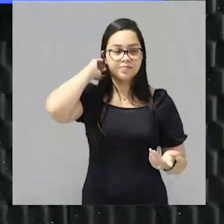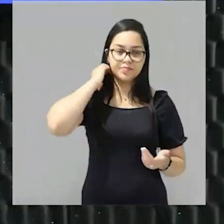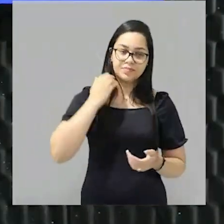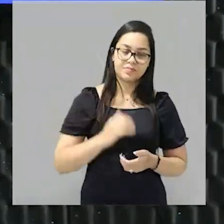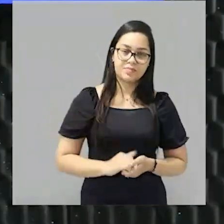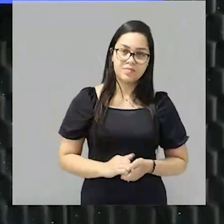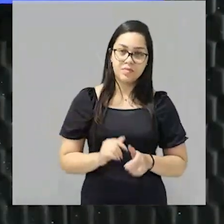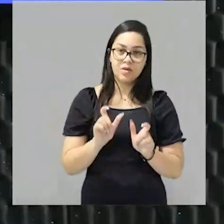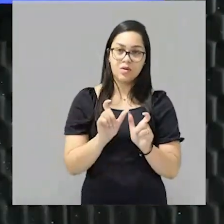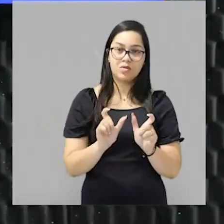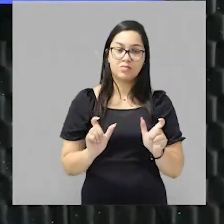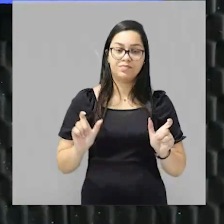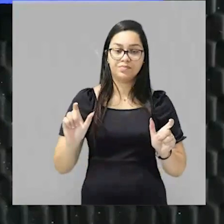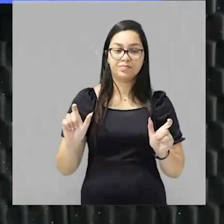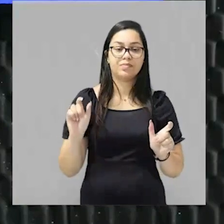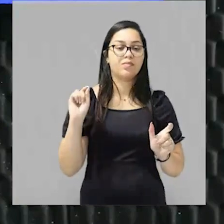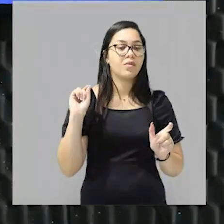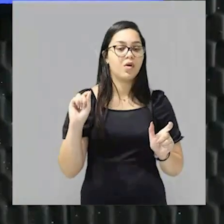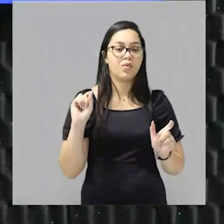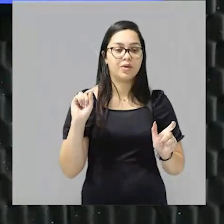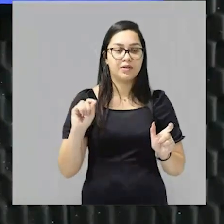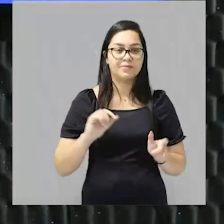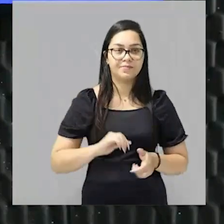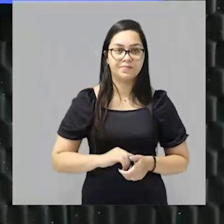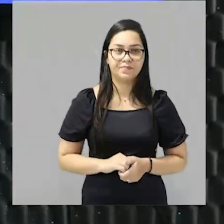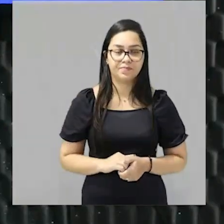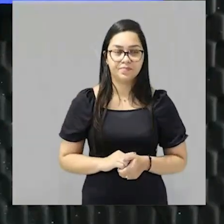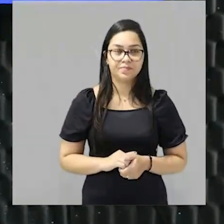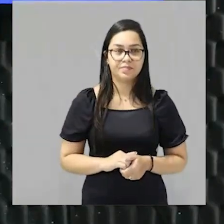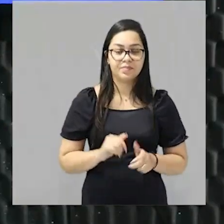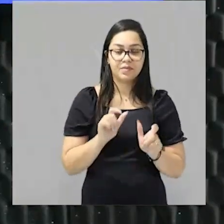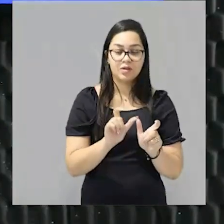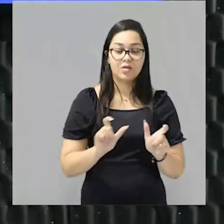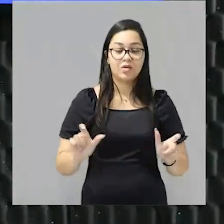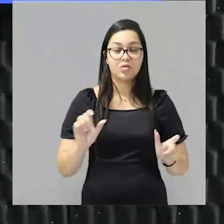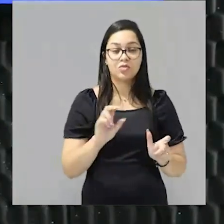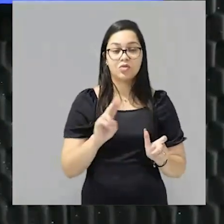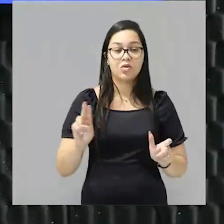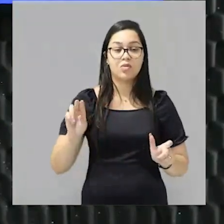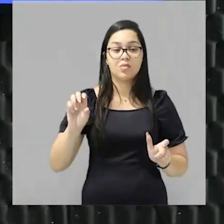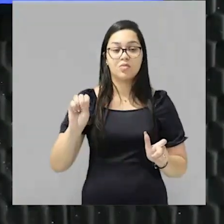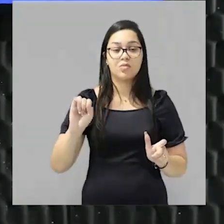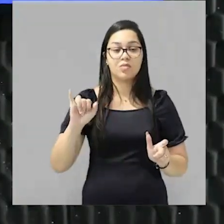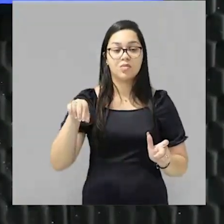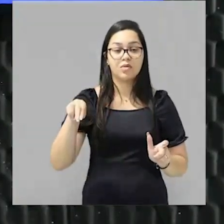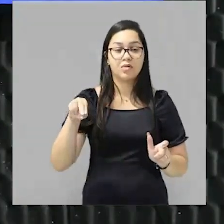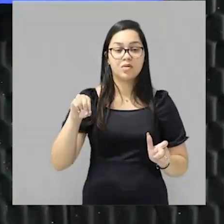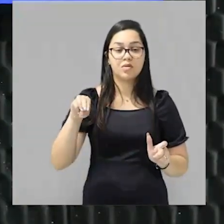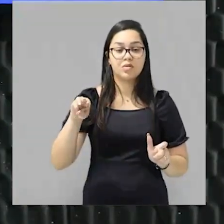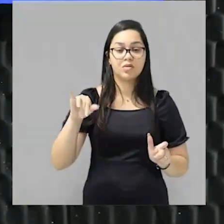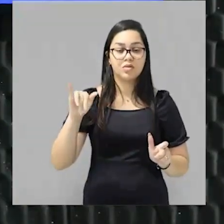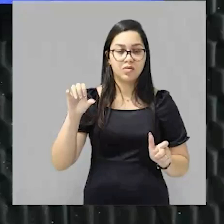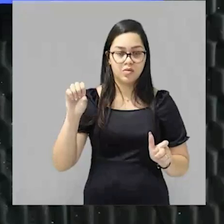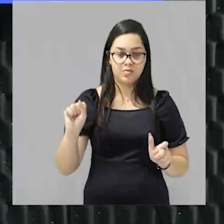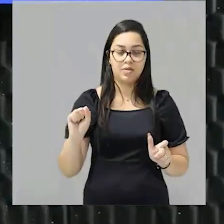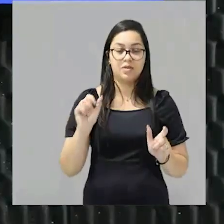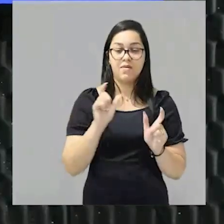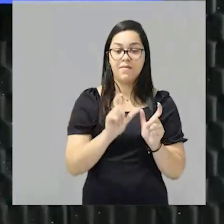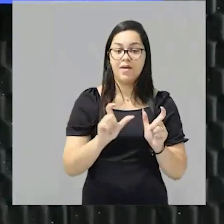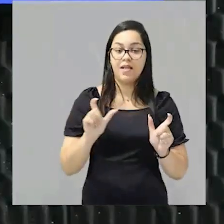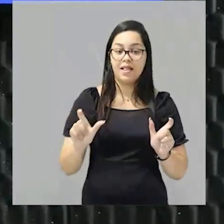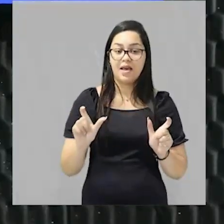no caso, é o conjunto, né? Sinônimos, eu vou ter aqui sinônimo, mas sinônimos são palavras,